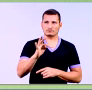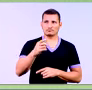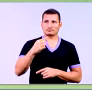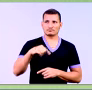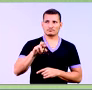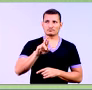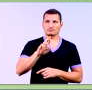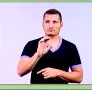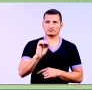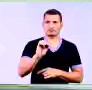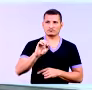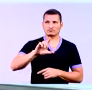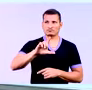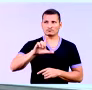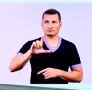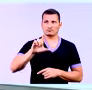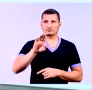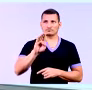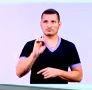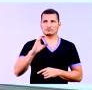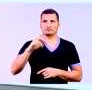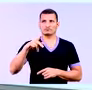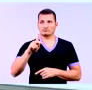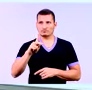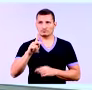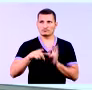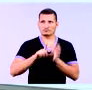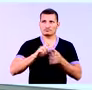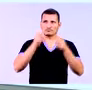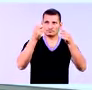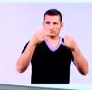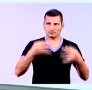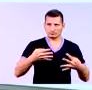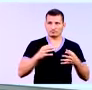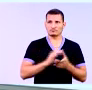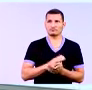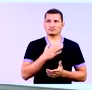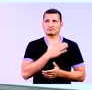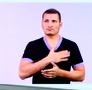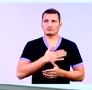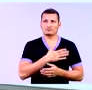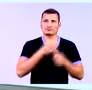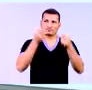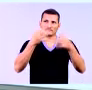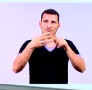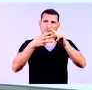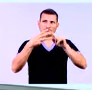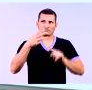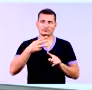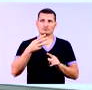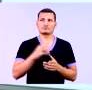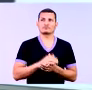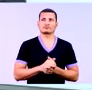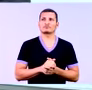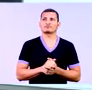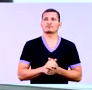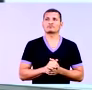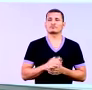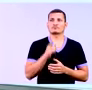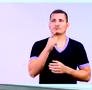Então, veja, antes de explicar o auto-commit do MySQL, eu gostaria de comentar sobre esses 3 comandos.